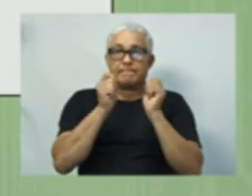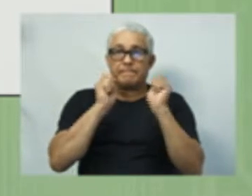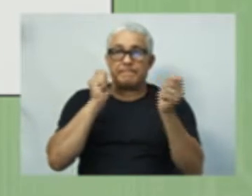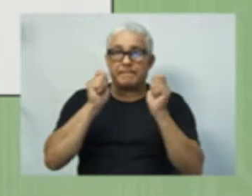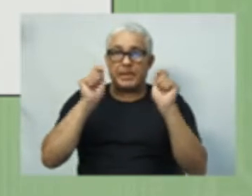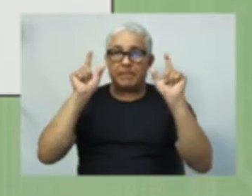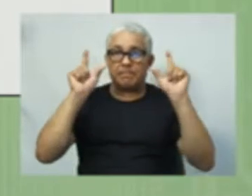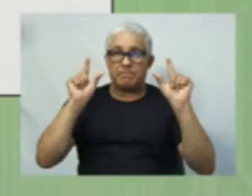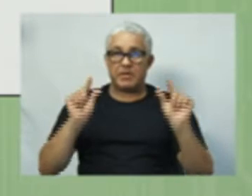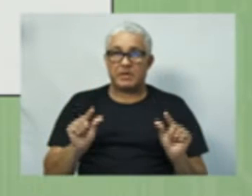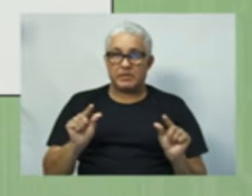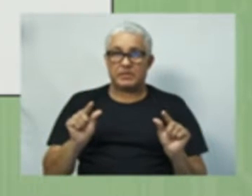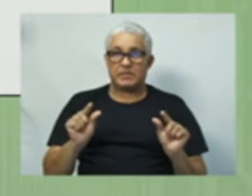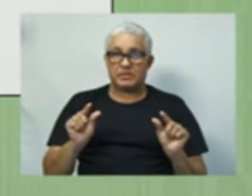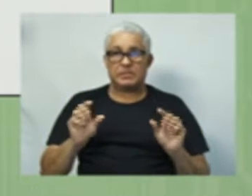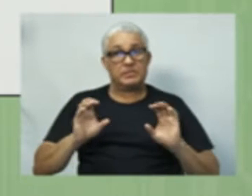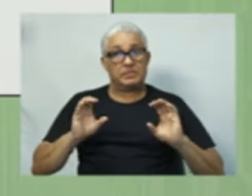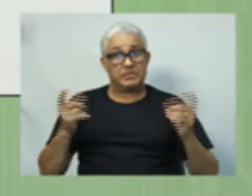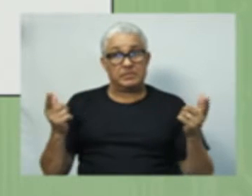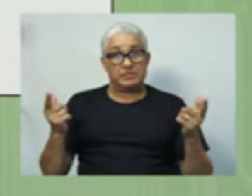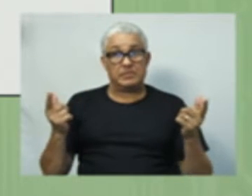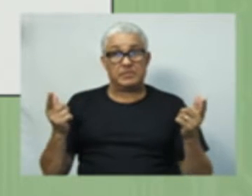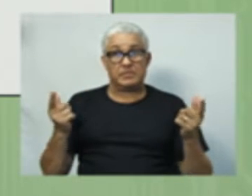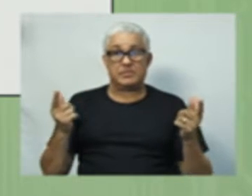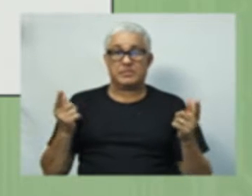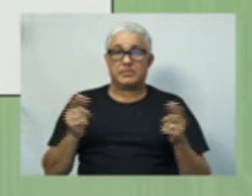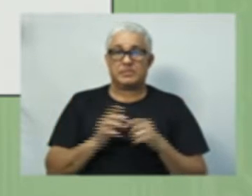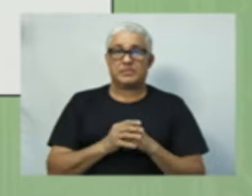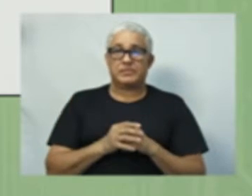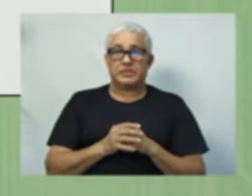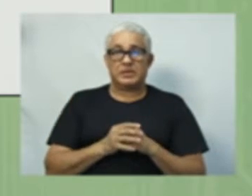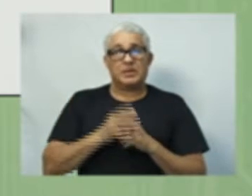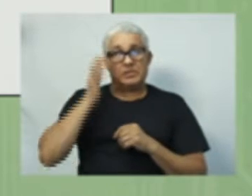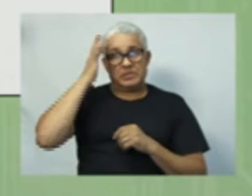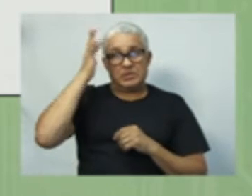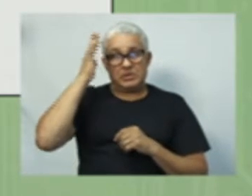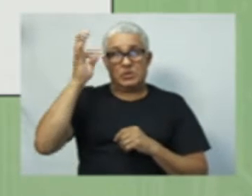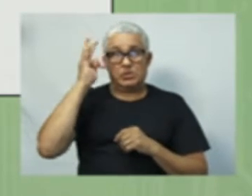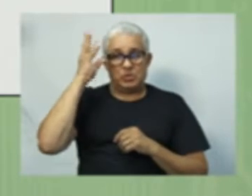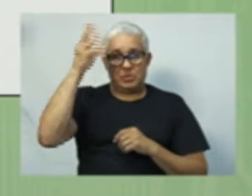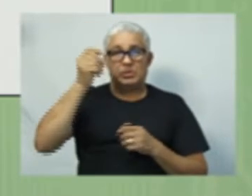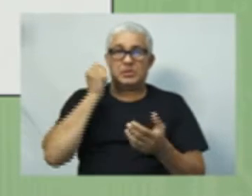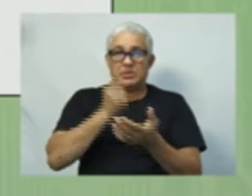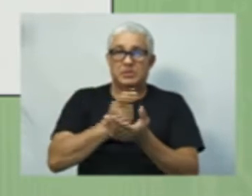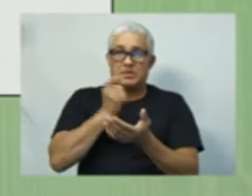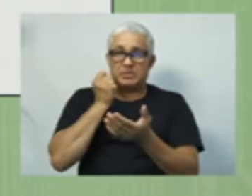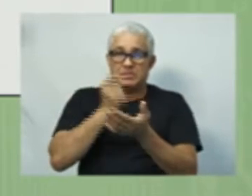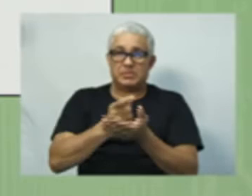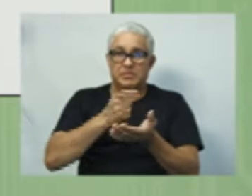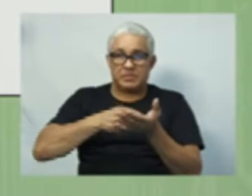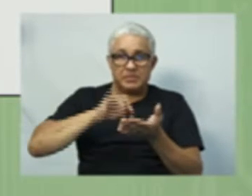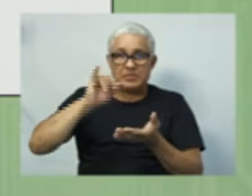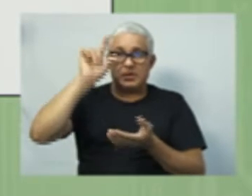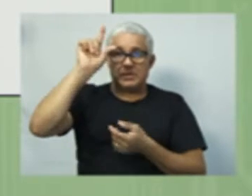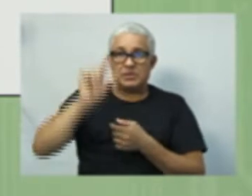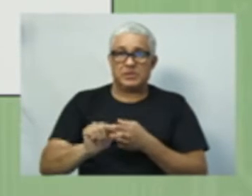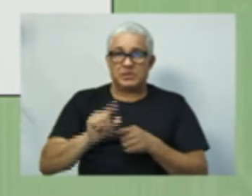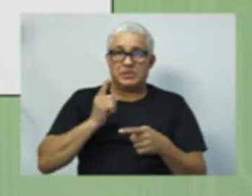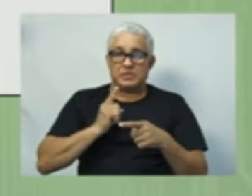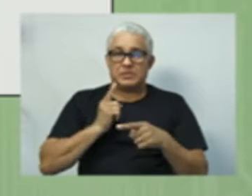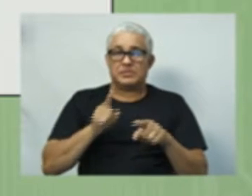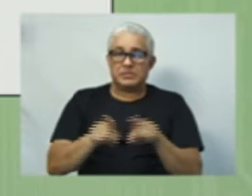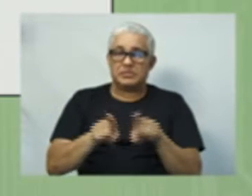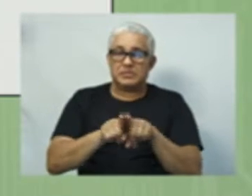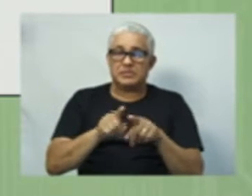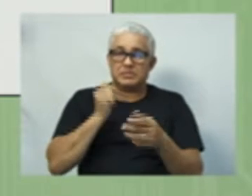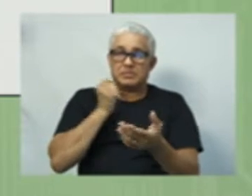menos. Lógico, né? O que é o sonho de todos, pagar menos impostos. E também pagar no maior